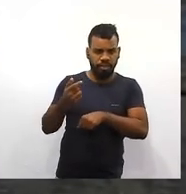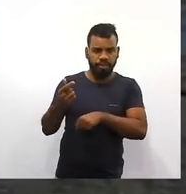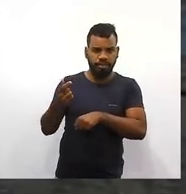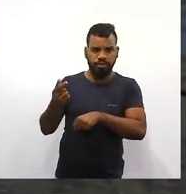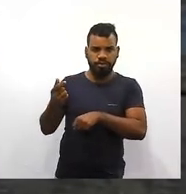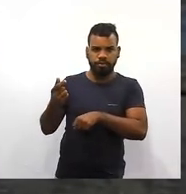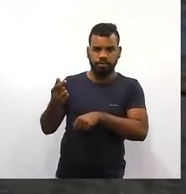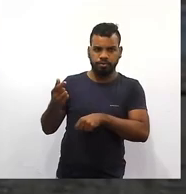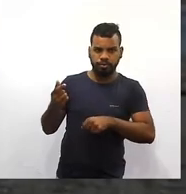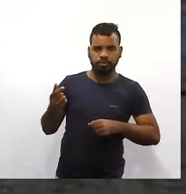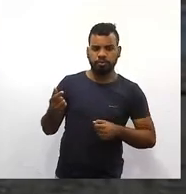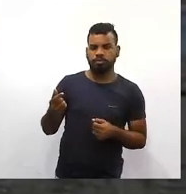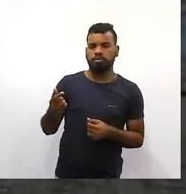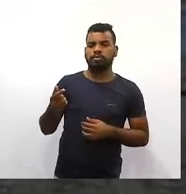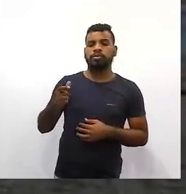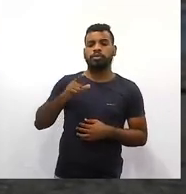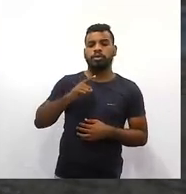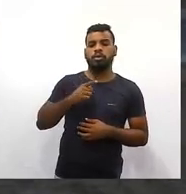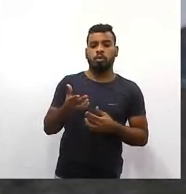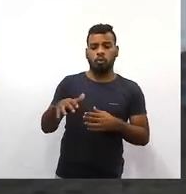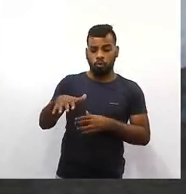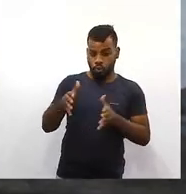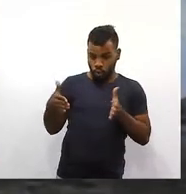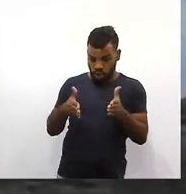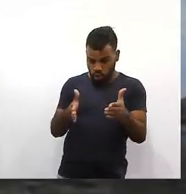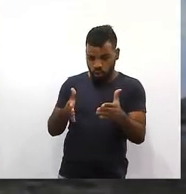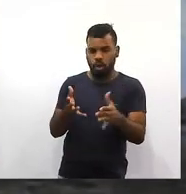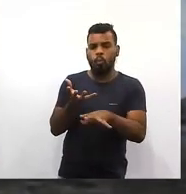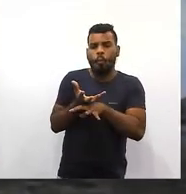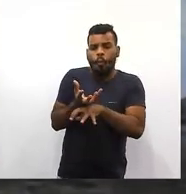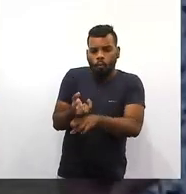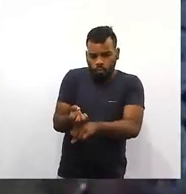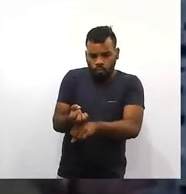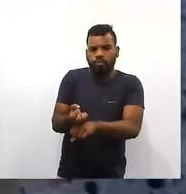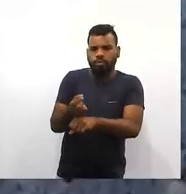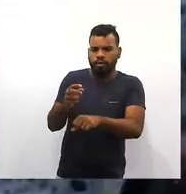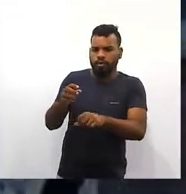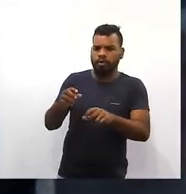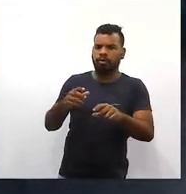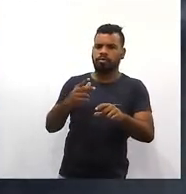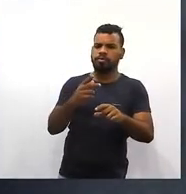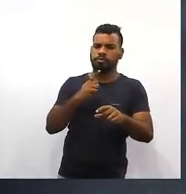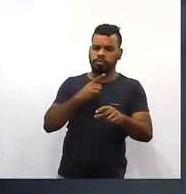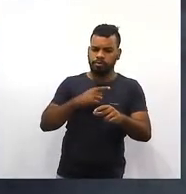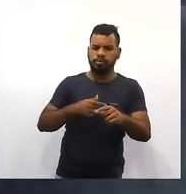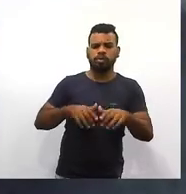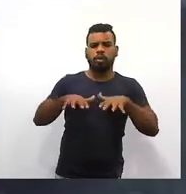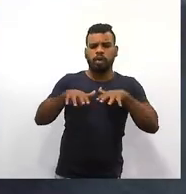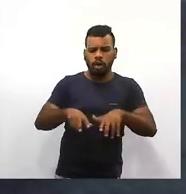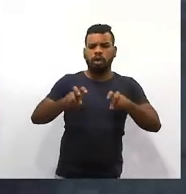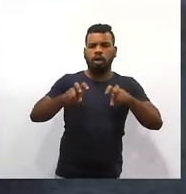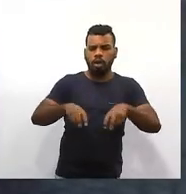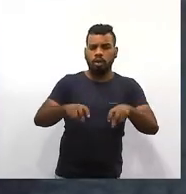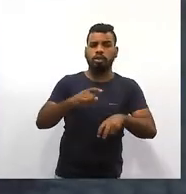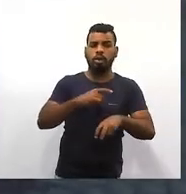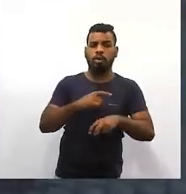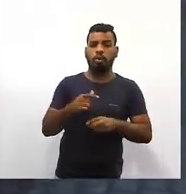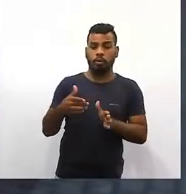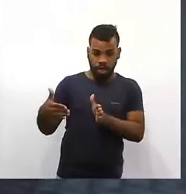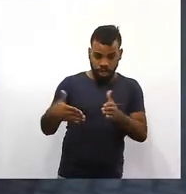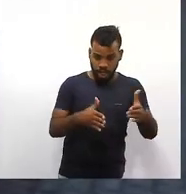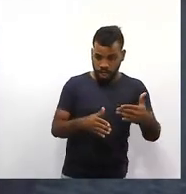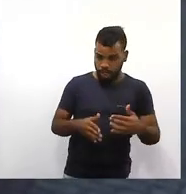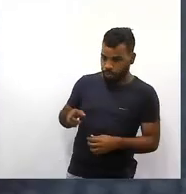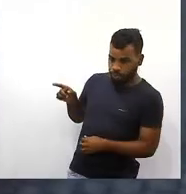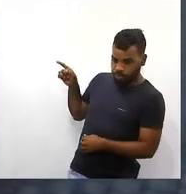da seca do rio, né? Um dos momentos que ele vai parar também a sua trajetória é quando o rio Capibaribe, que é o rio que ele vem